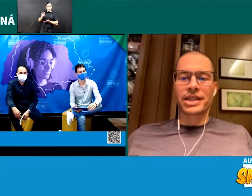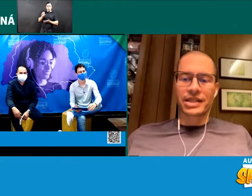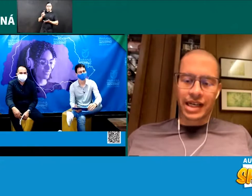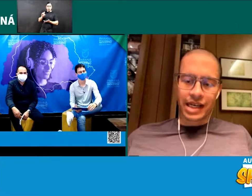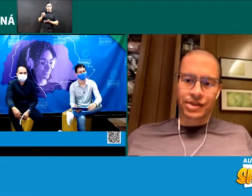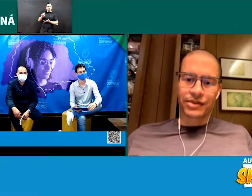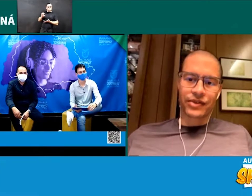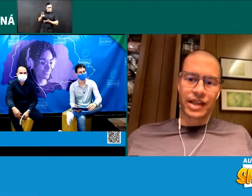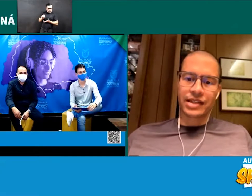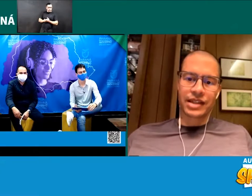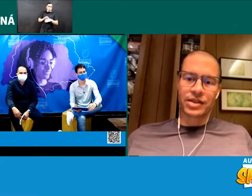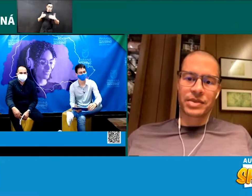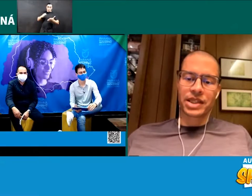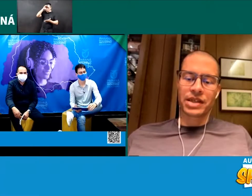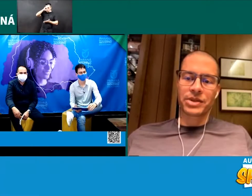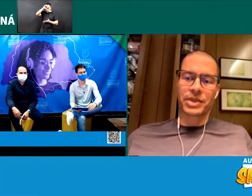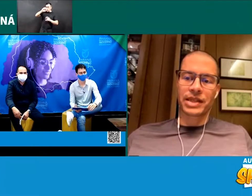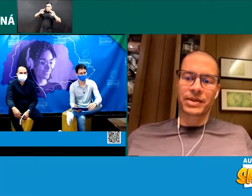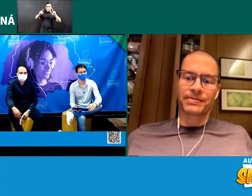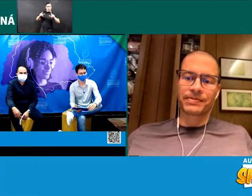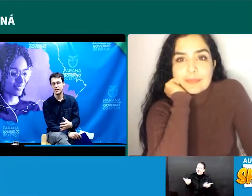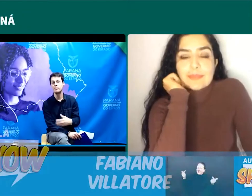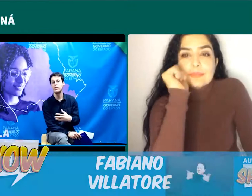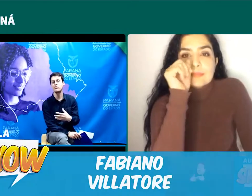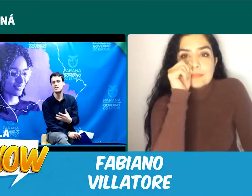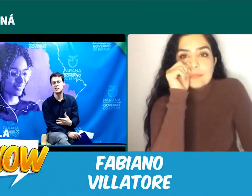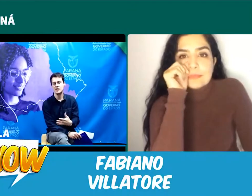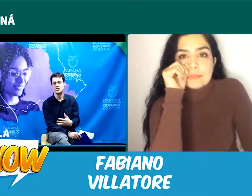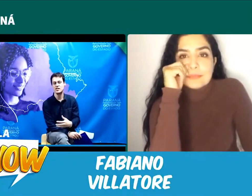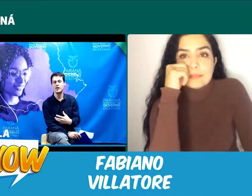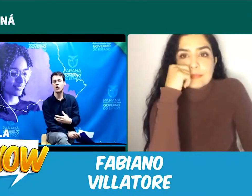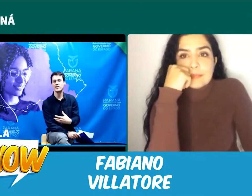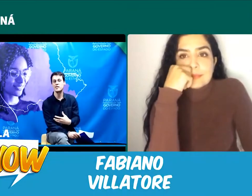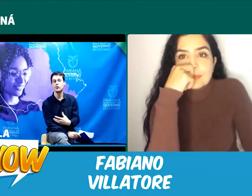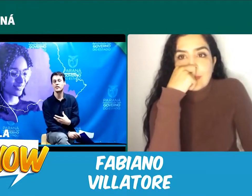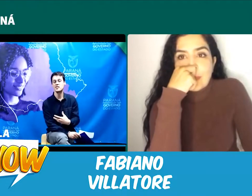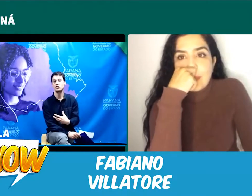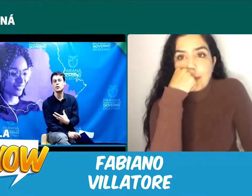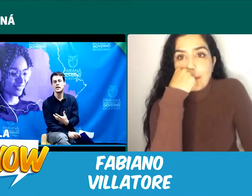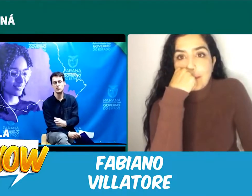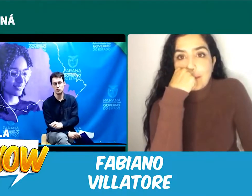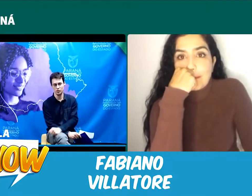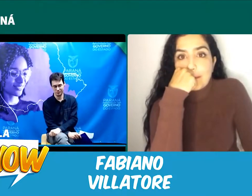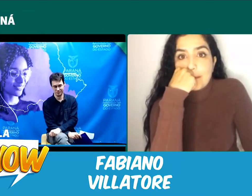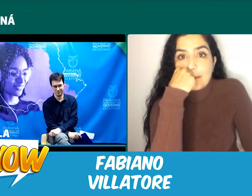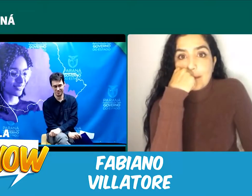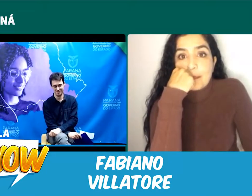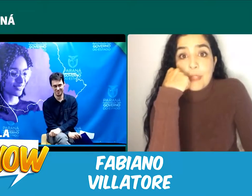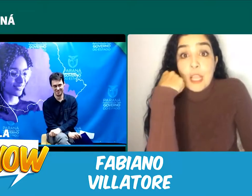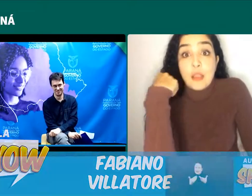de aprendizado, de vivência, realmente é algo espetacular. E para você, Letícia, qual que é essa importância do riso?